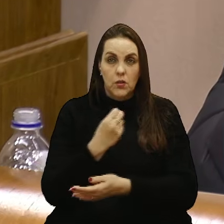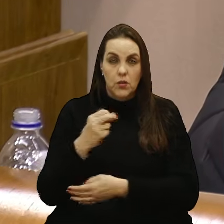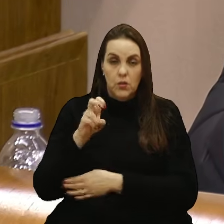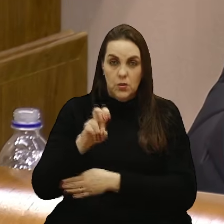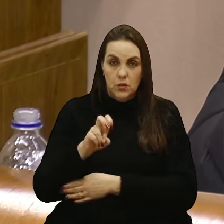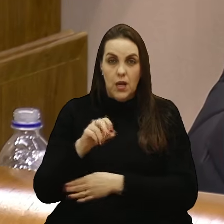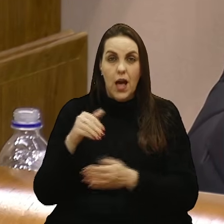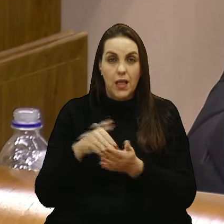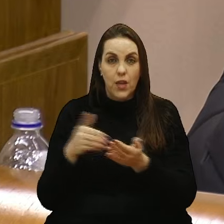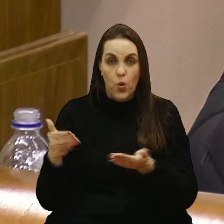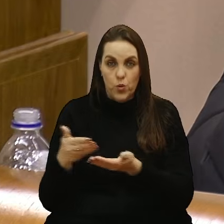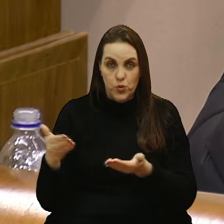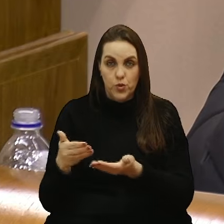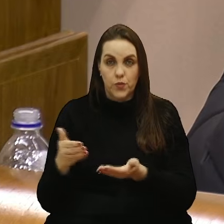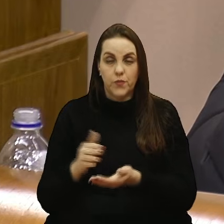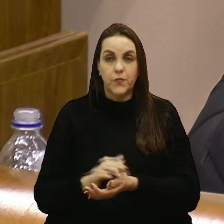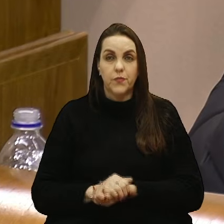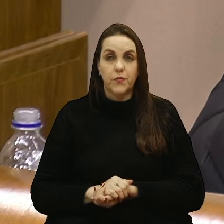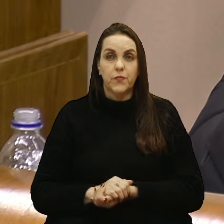hoje,